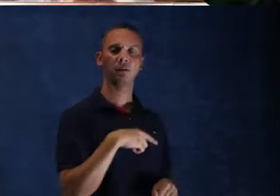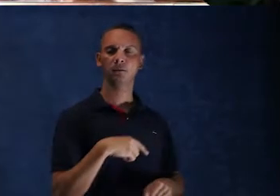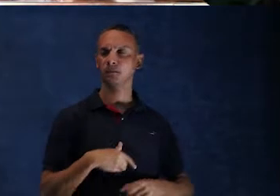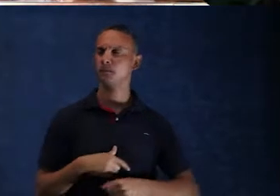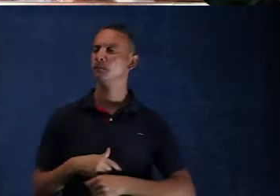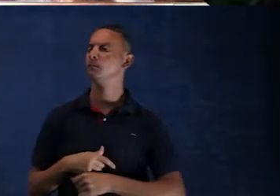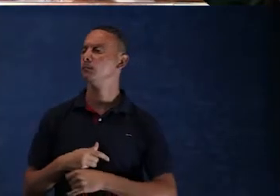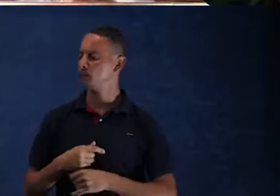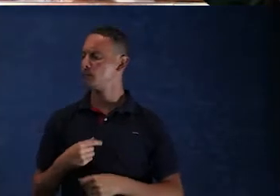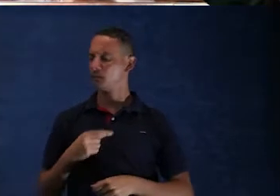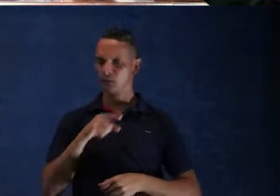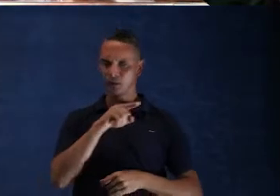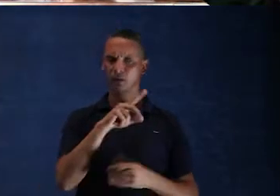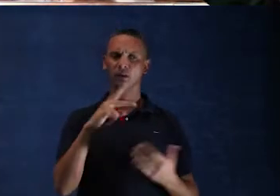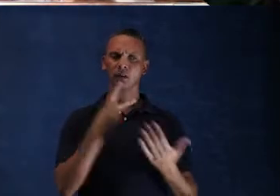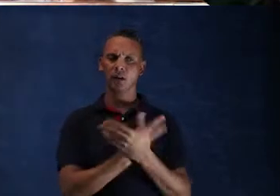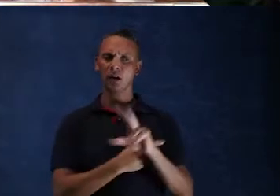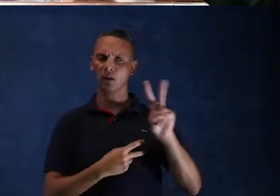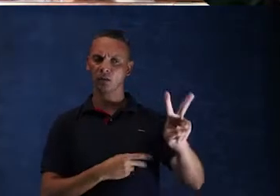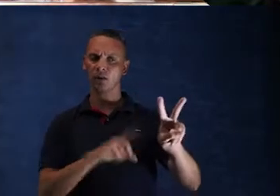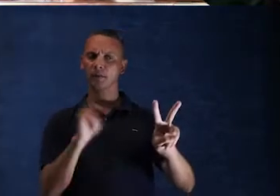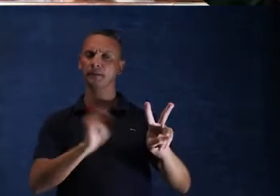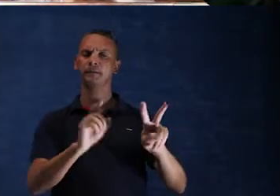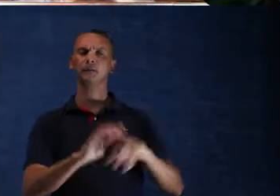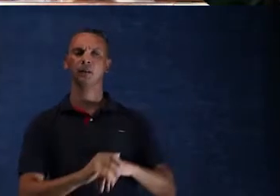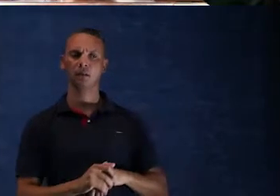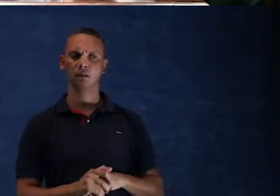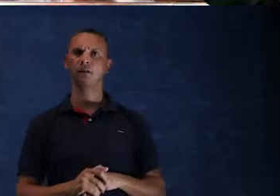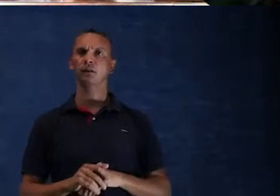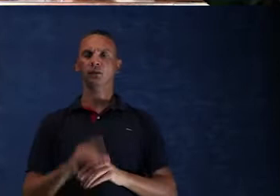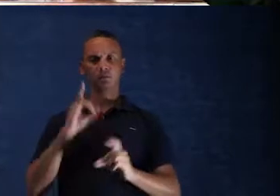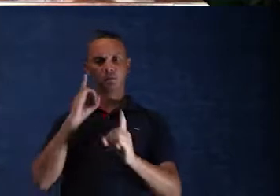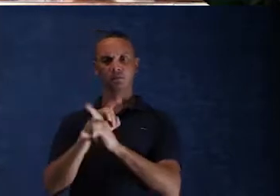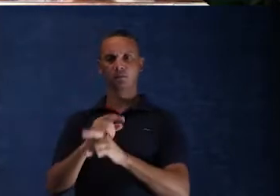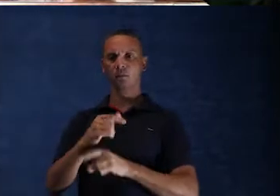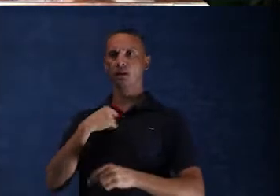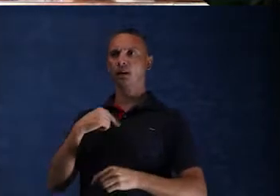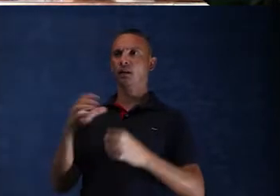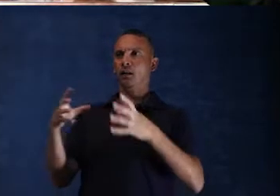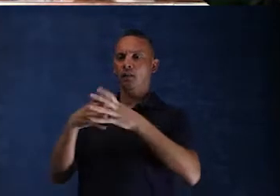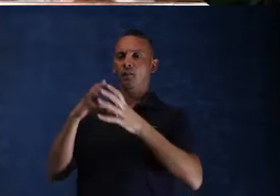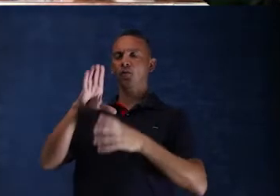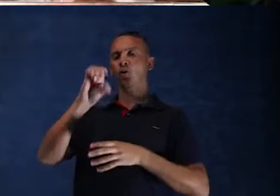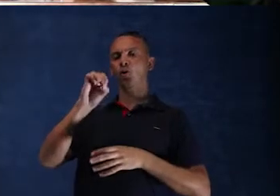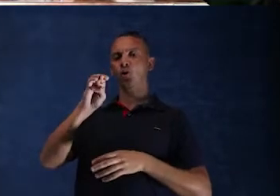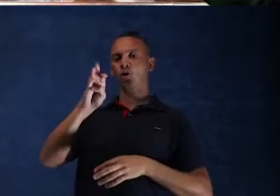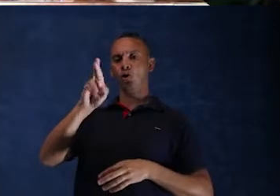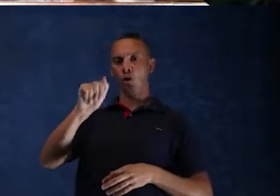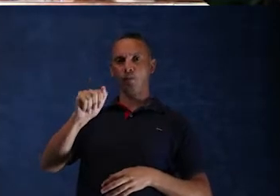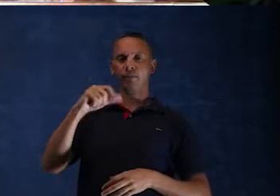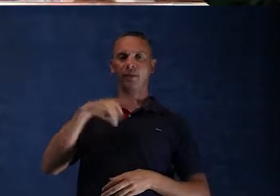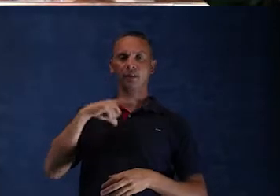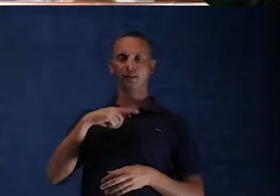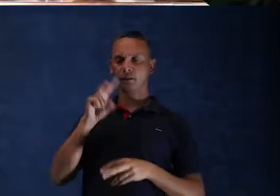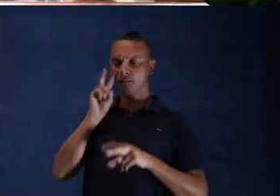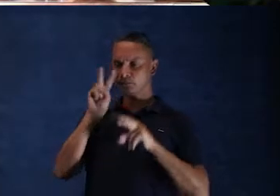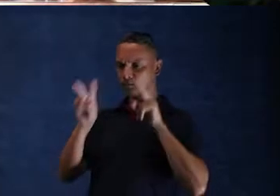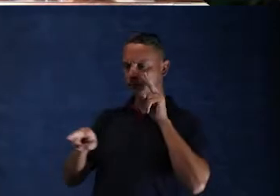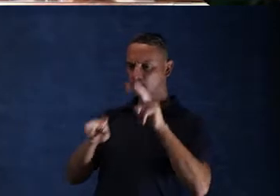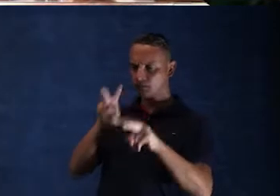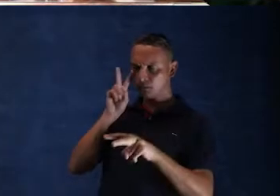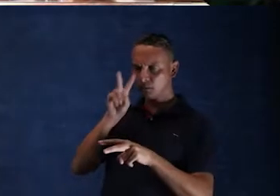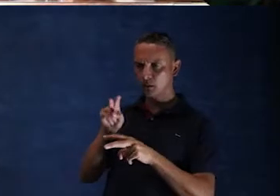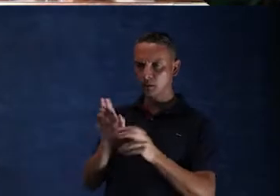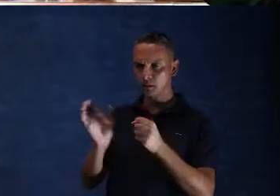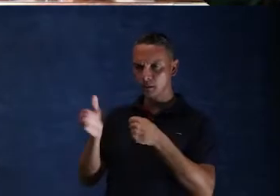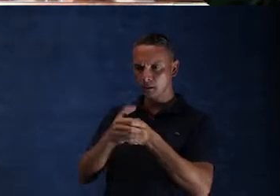se convence. Estou contratando a agência Cobra, afirma Gastão Ferraz Bastos, porque preciso de desvendar